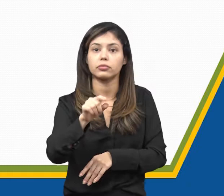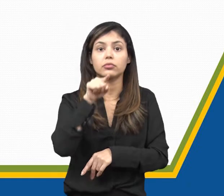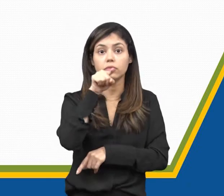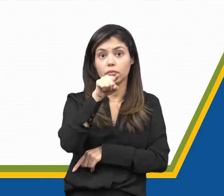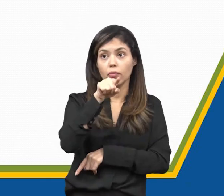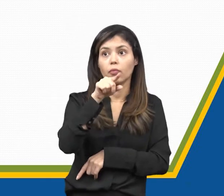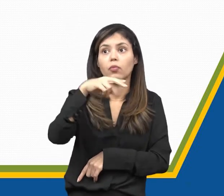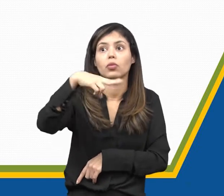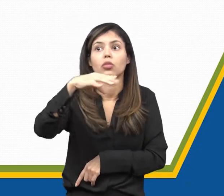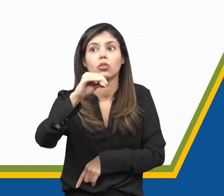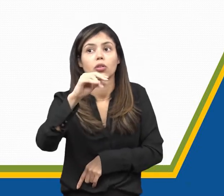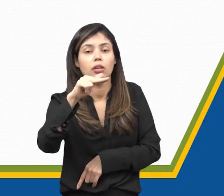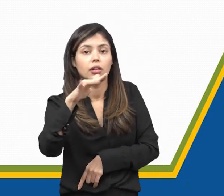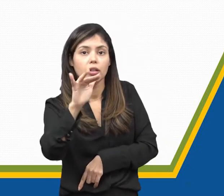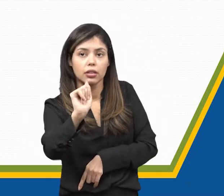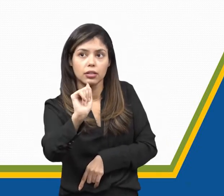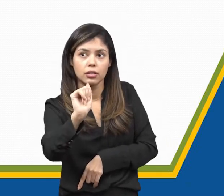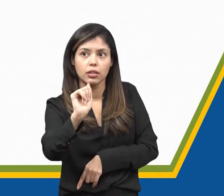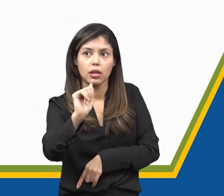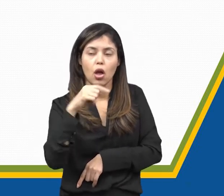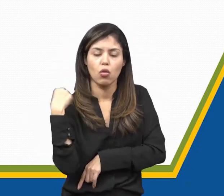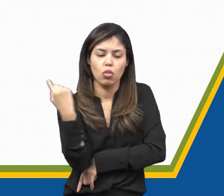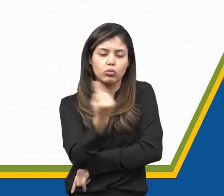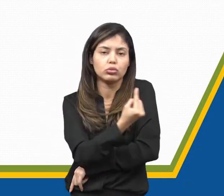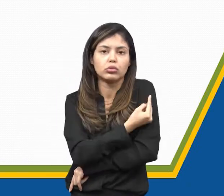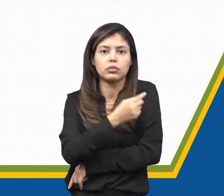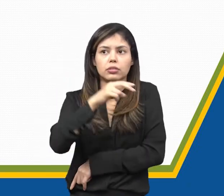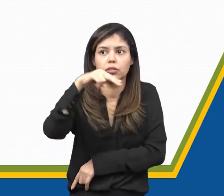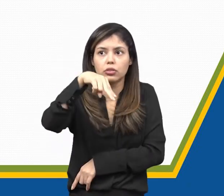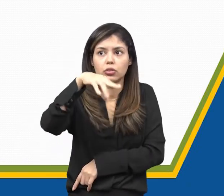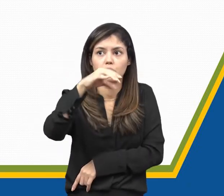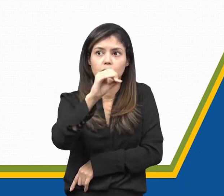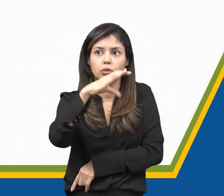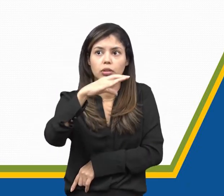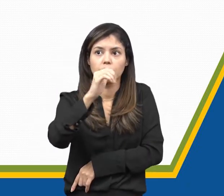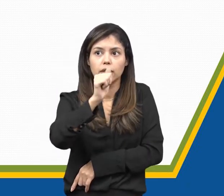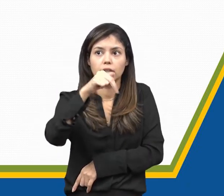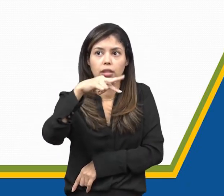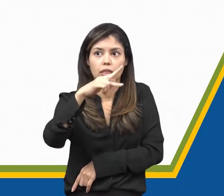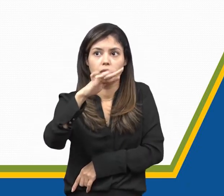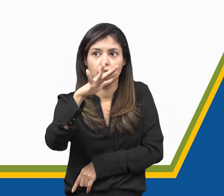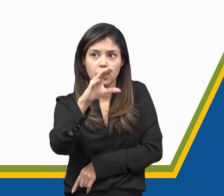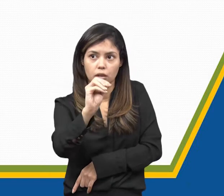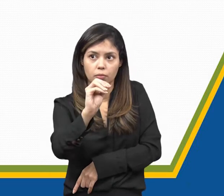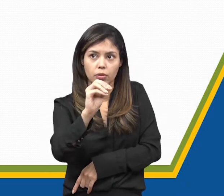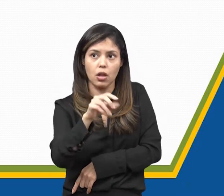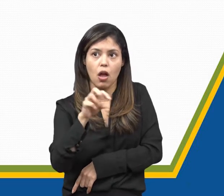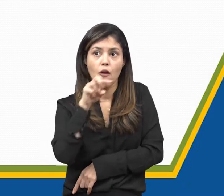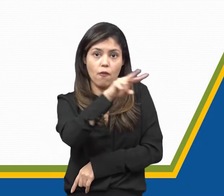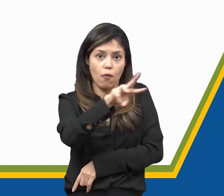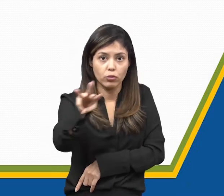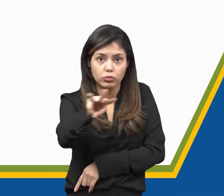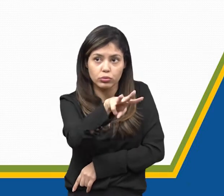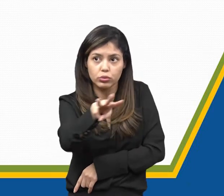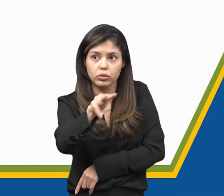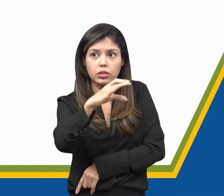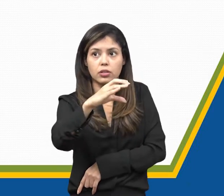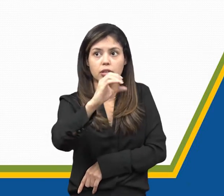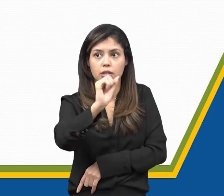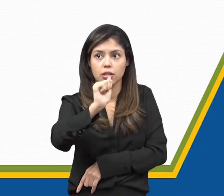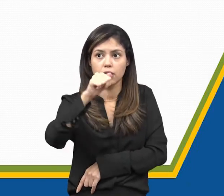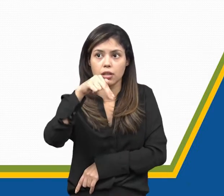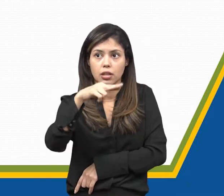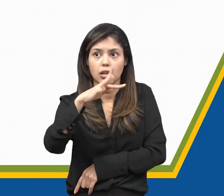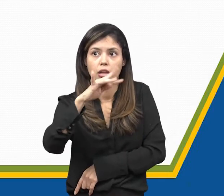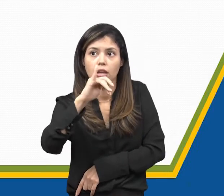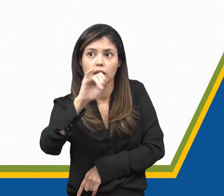cante. Nosotros no cantemos. Vosotros no cantéis. E ustedes